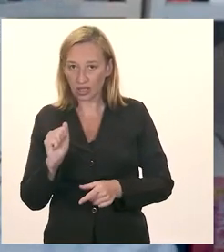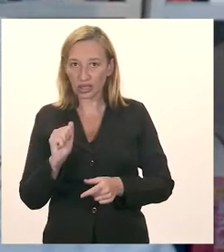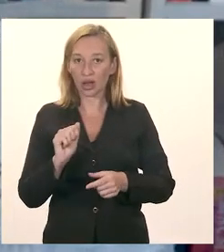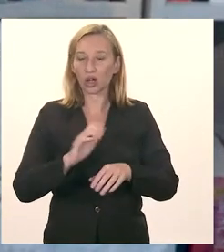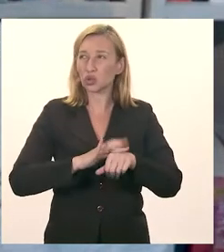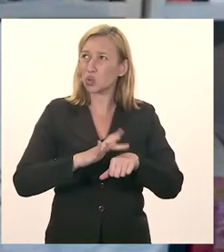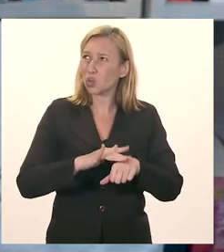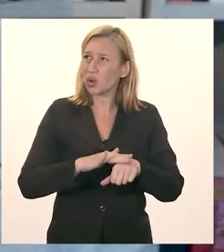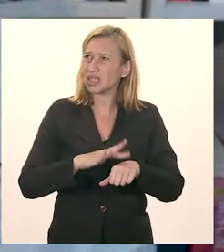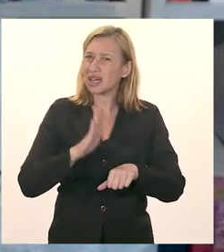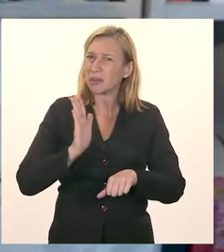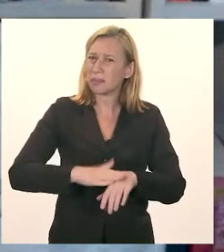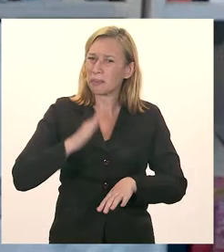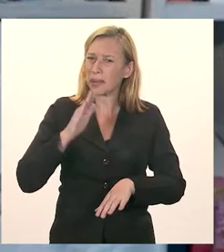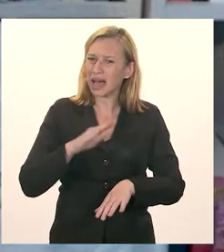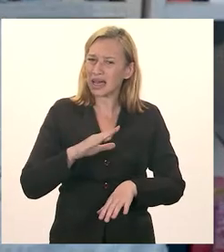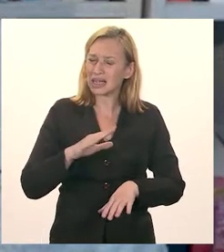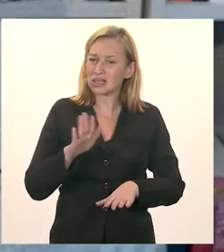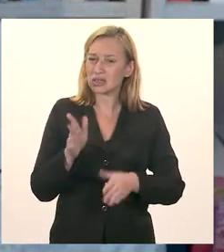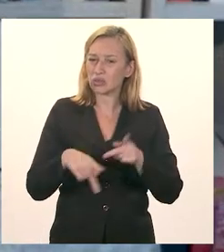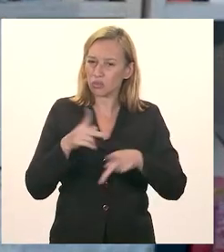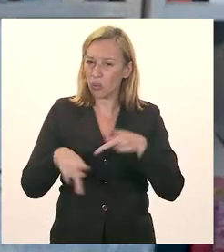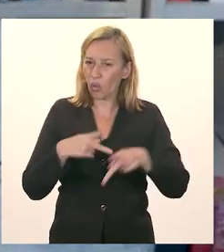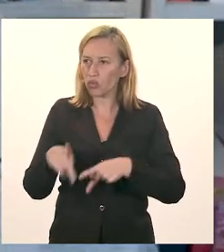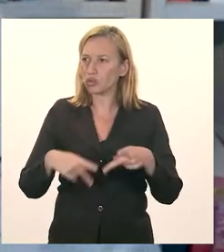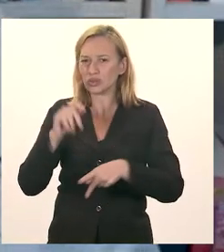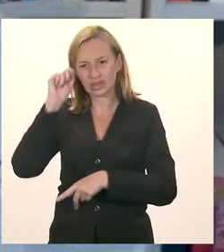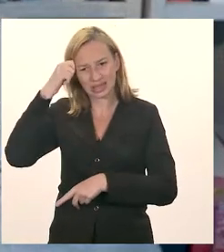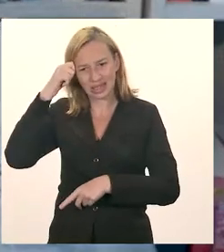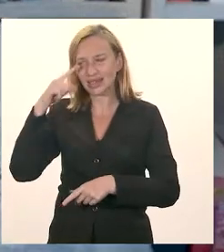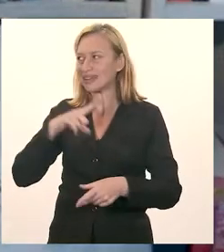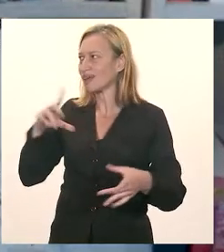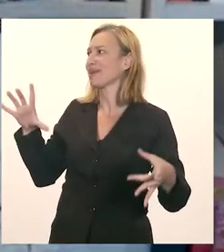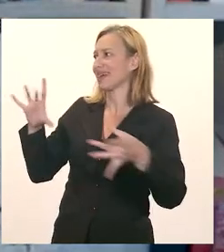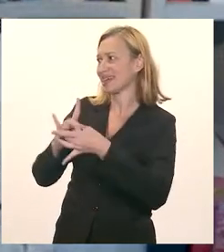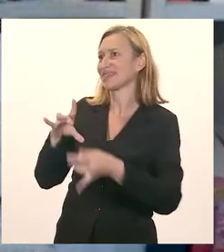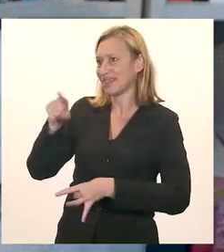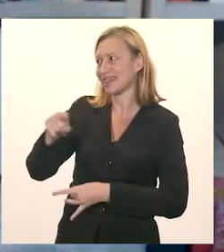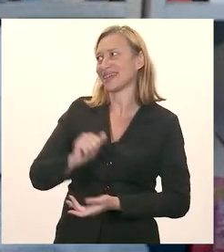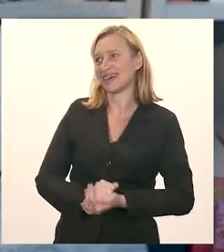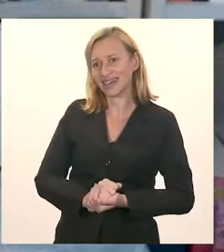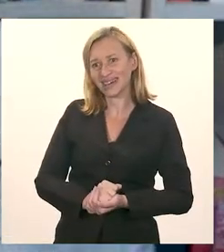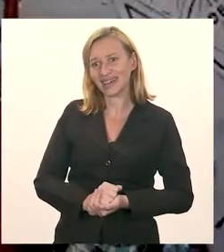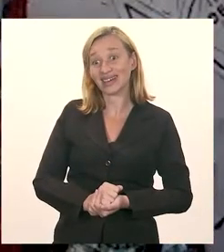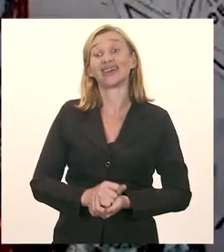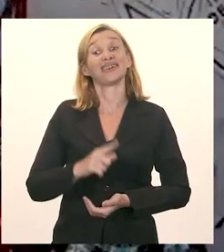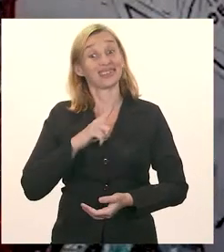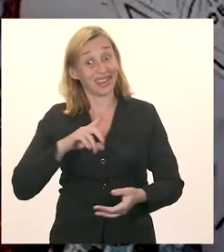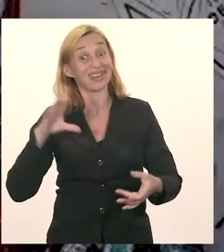atinge mais a população negra. Então, existe uma ligação aí.